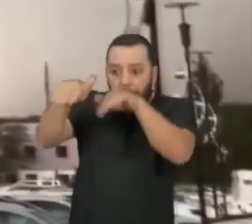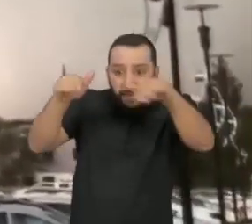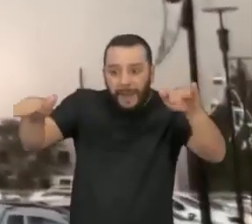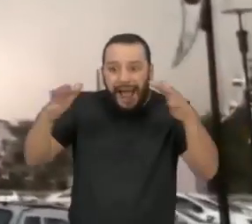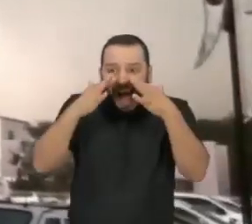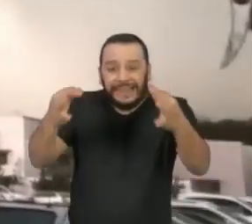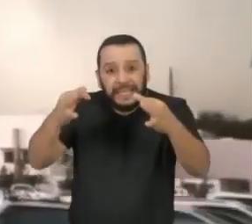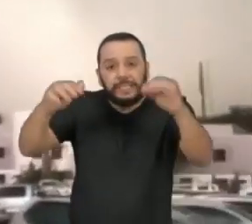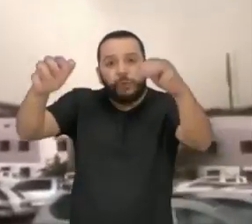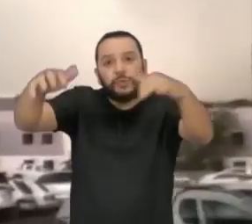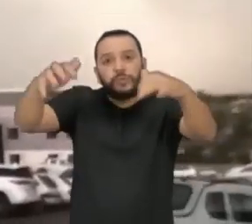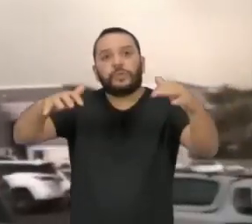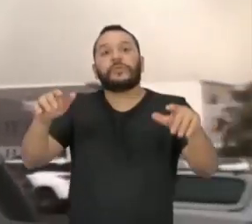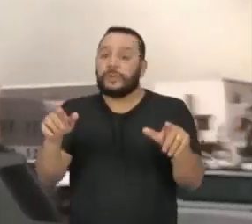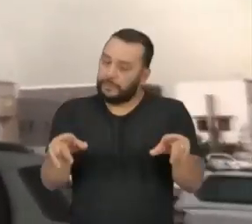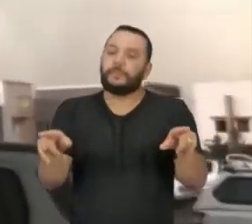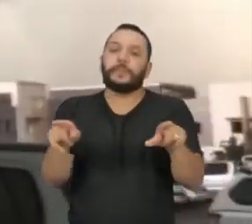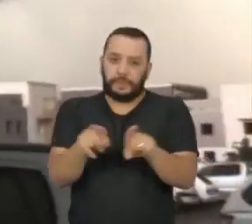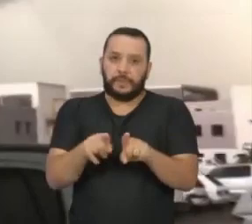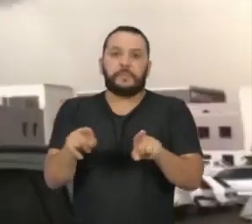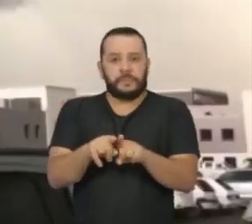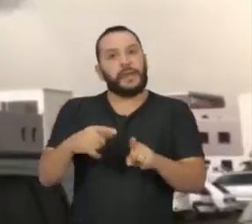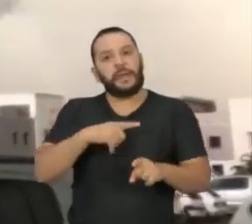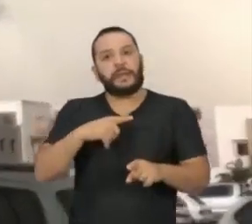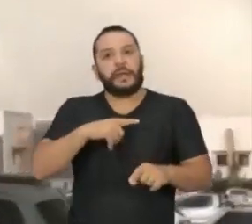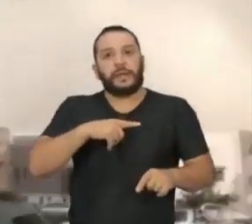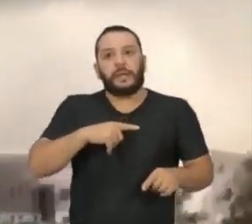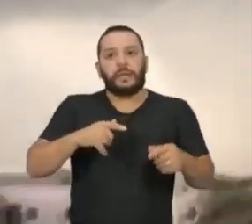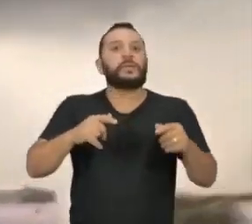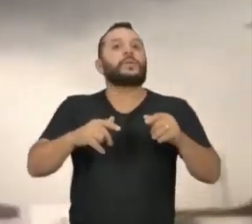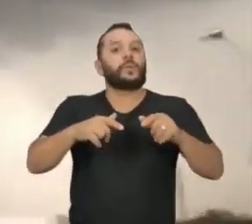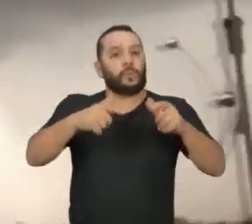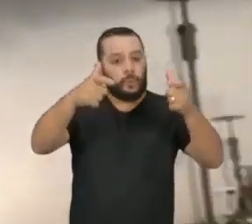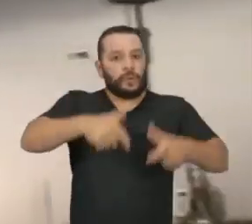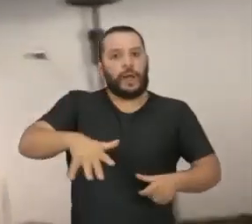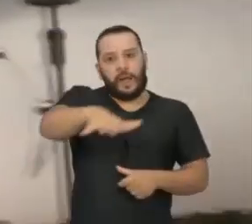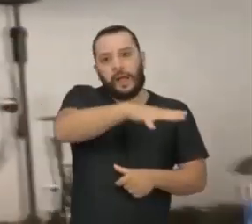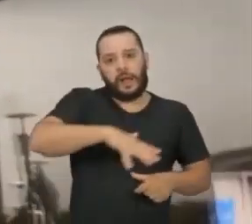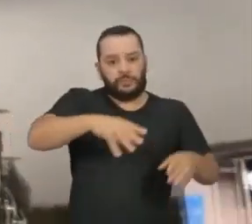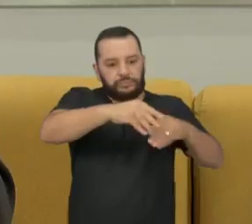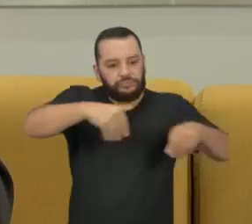edifícios seriam um grande passo para evitar mortes e ferimentos.